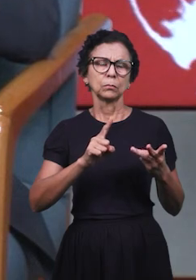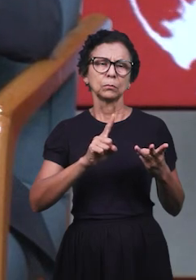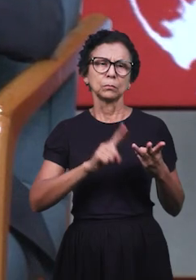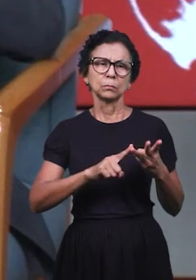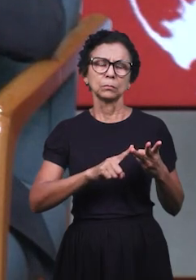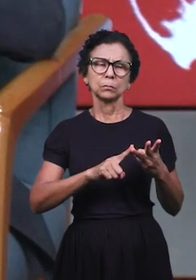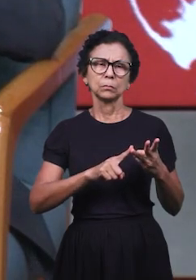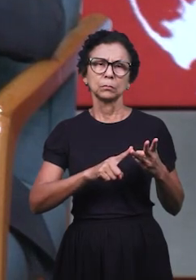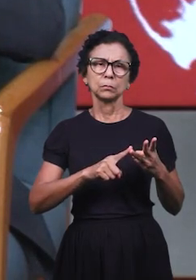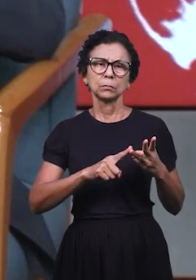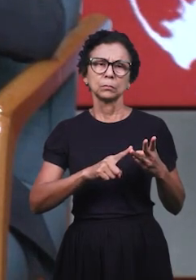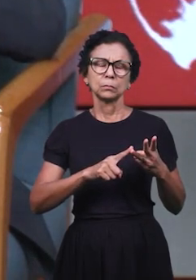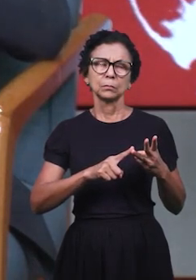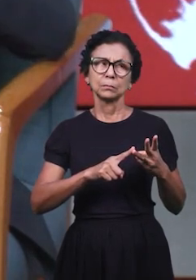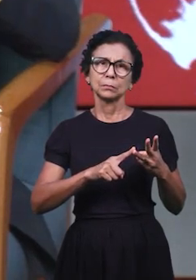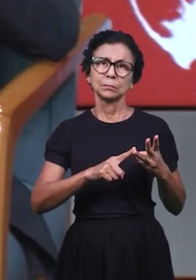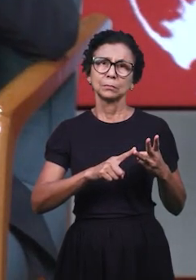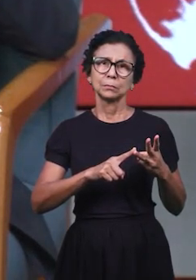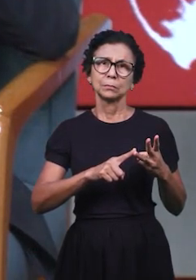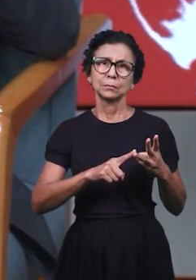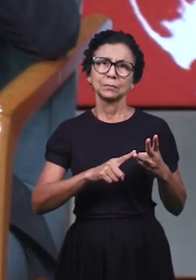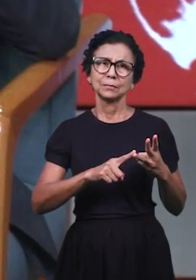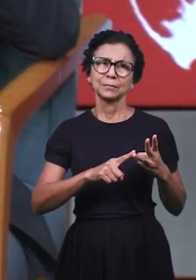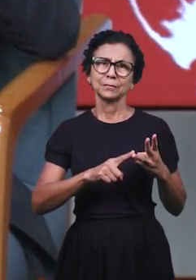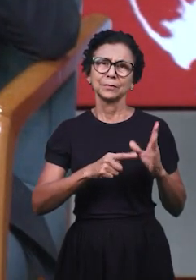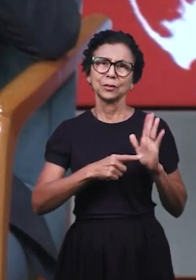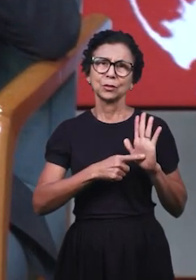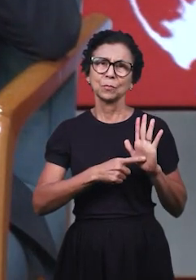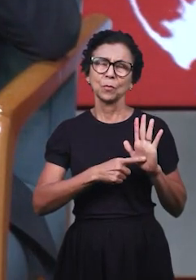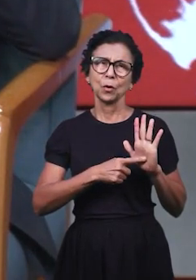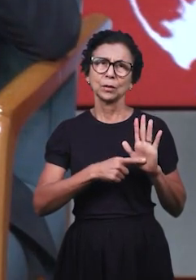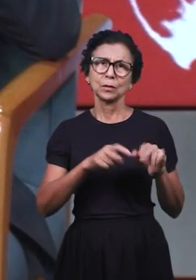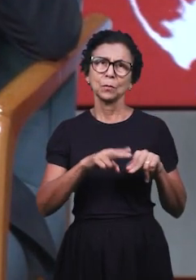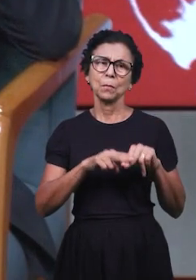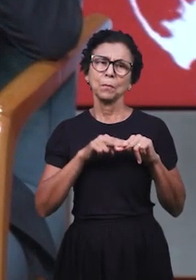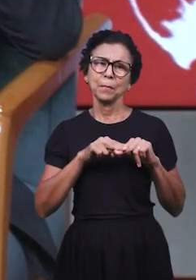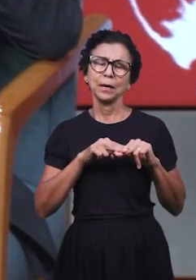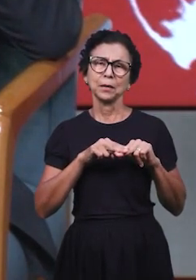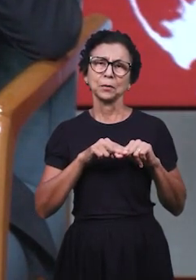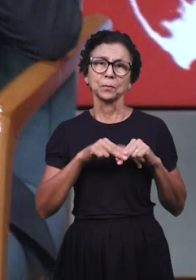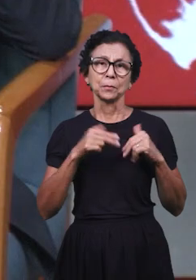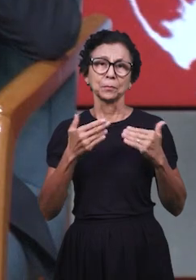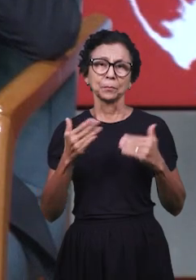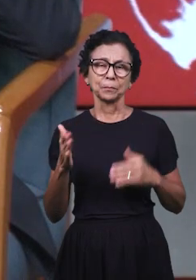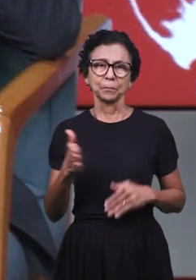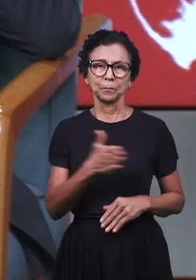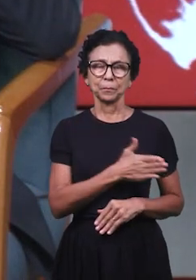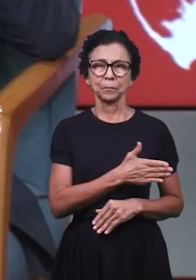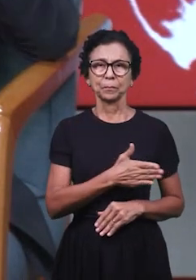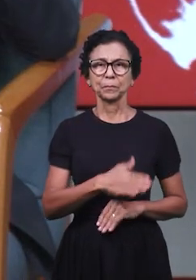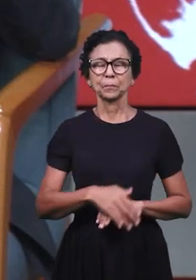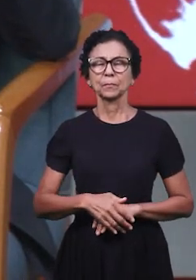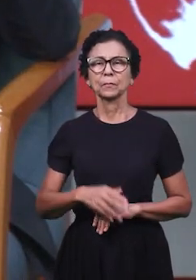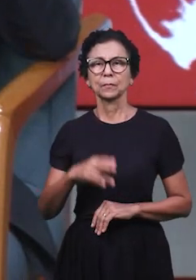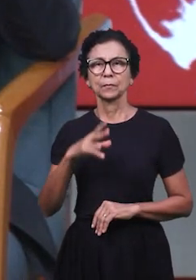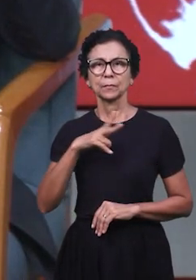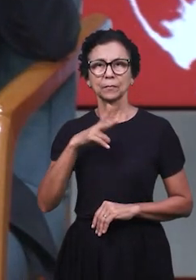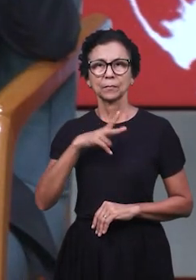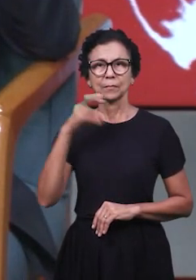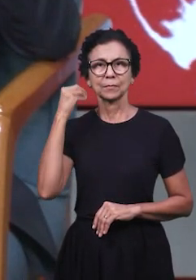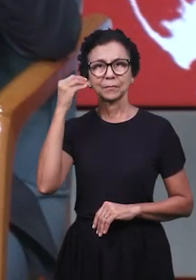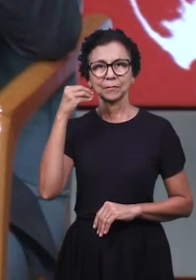forma. Eu conto uma experiência que eu tive, eu já contei isso